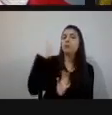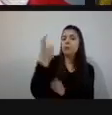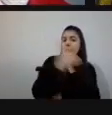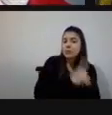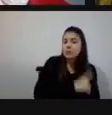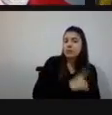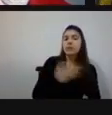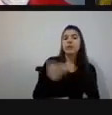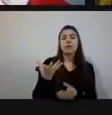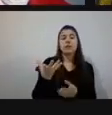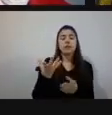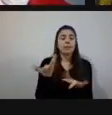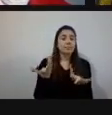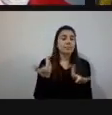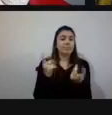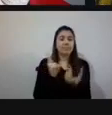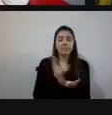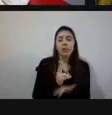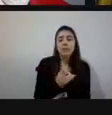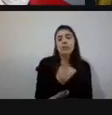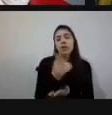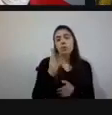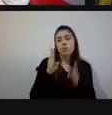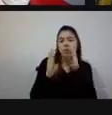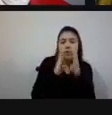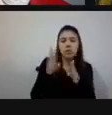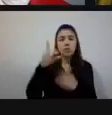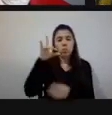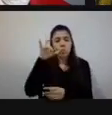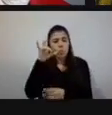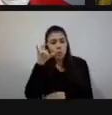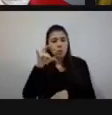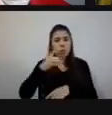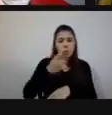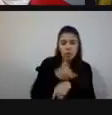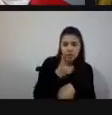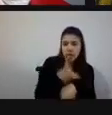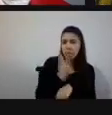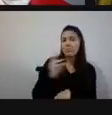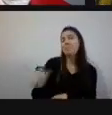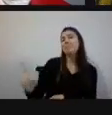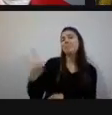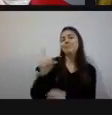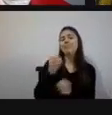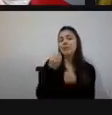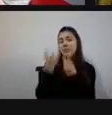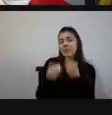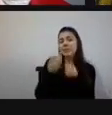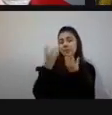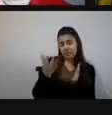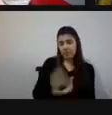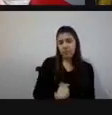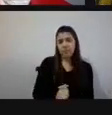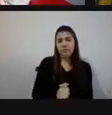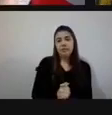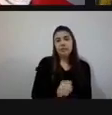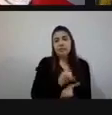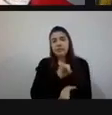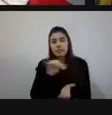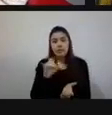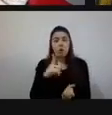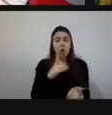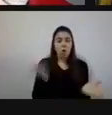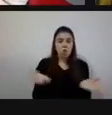plateia, ou hoje, por exemplo, assistindo a live, estão guardando uma informação, às vezes um sofrimento atual, o que é